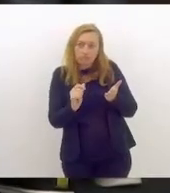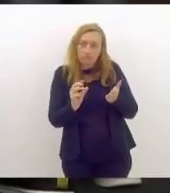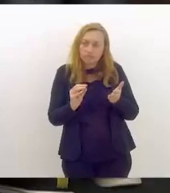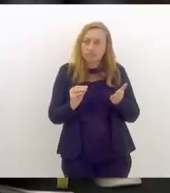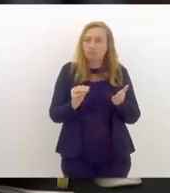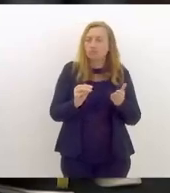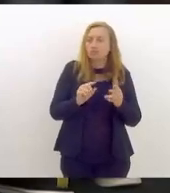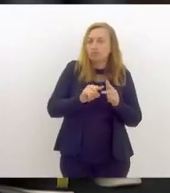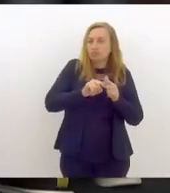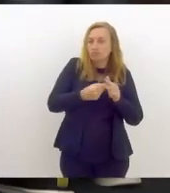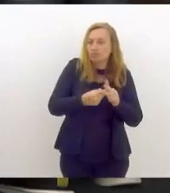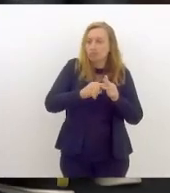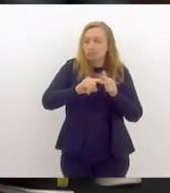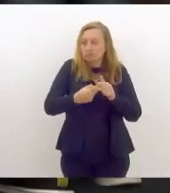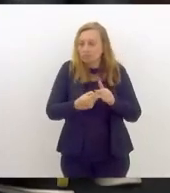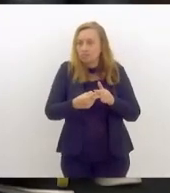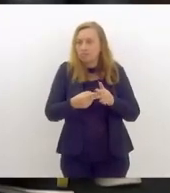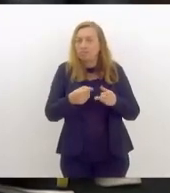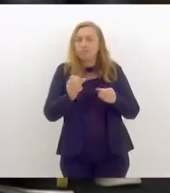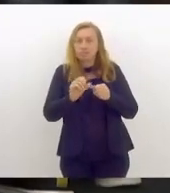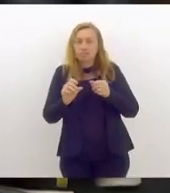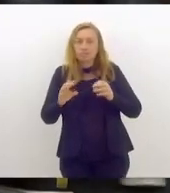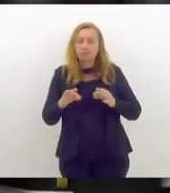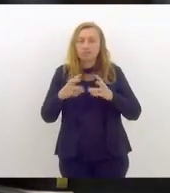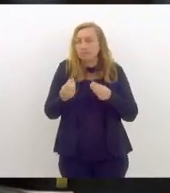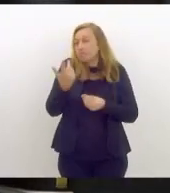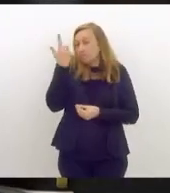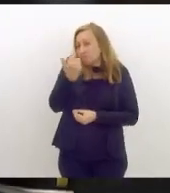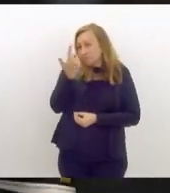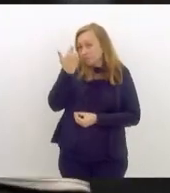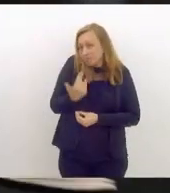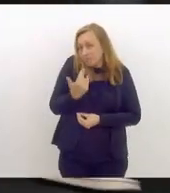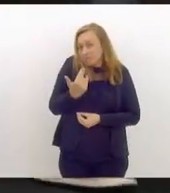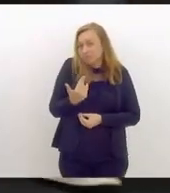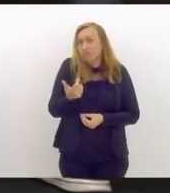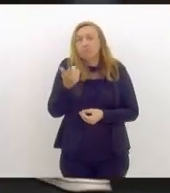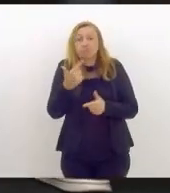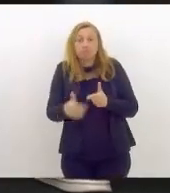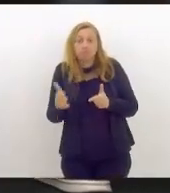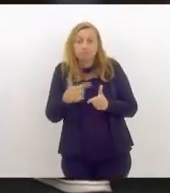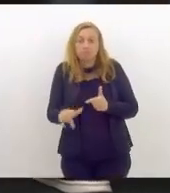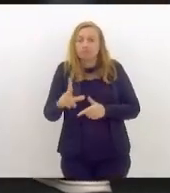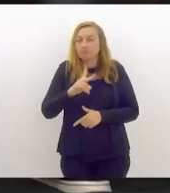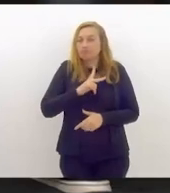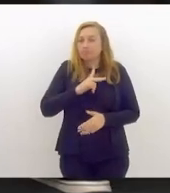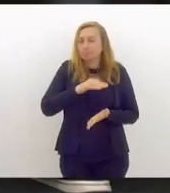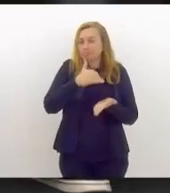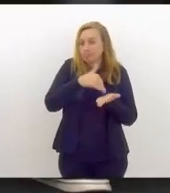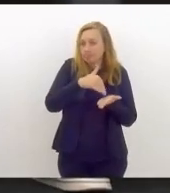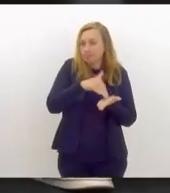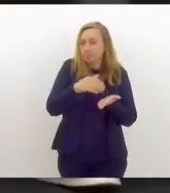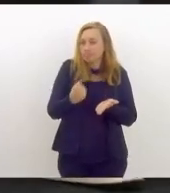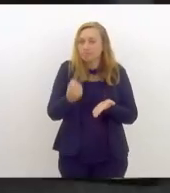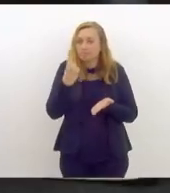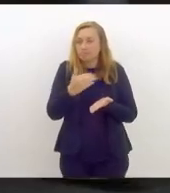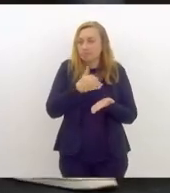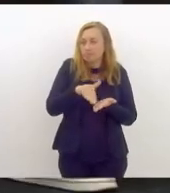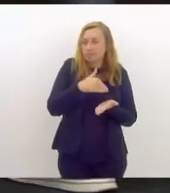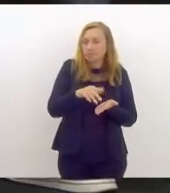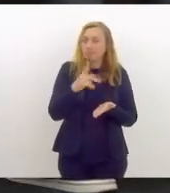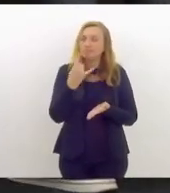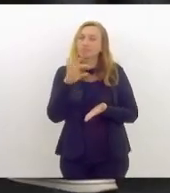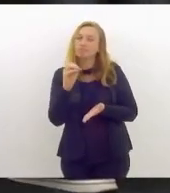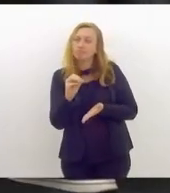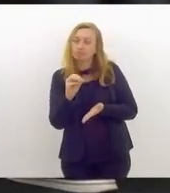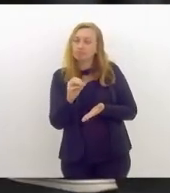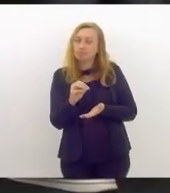Fiz isso na Tiririca, nos Três Picos, é normal. O problema é que o próprio secretário, ou ex-secretário, Tiago Pampolha,